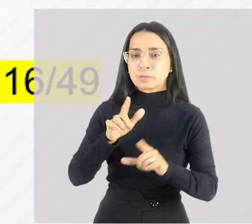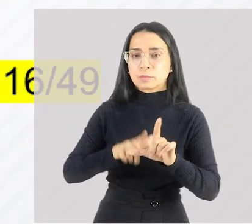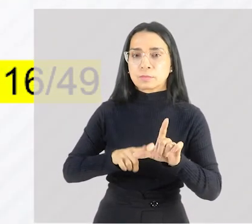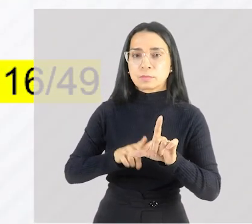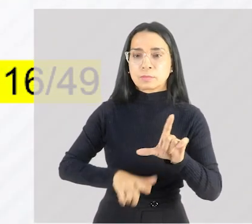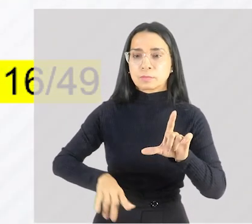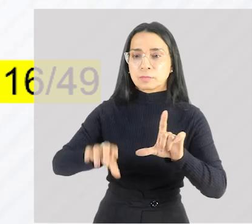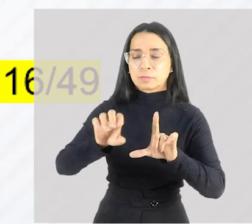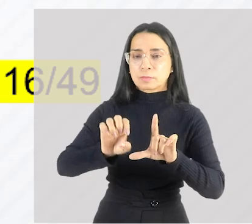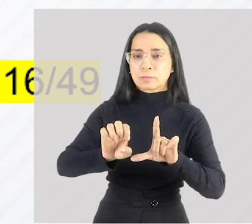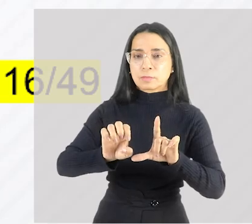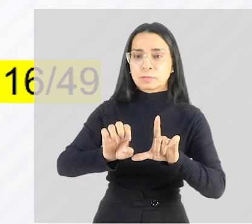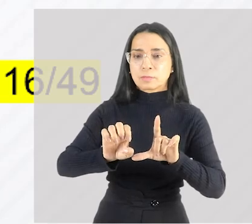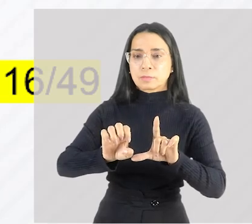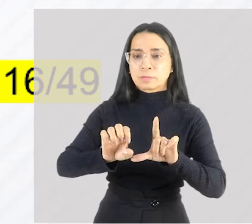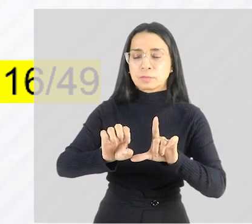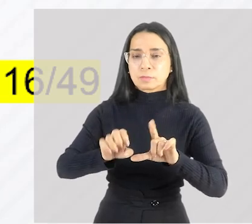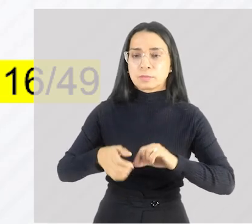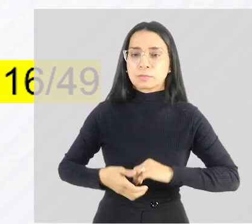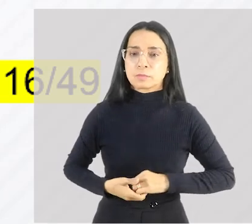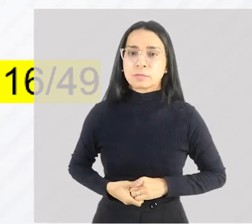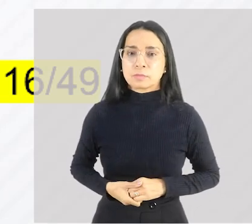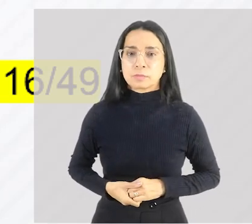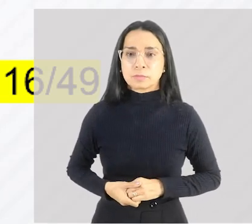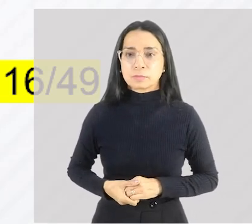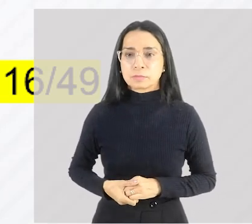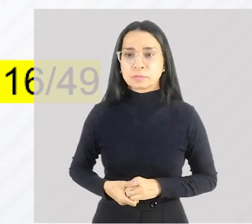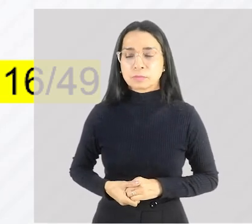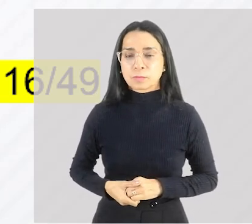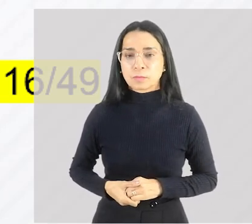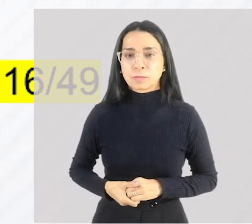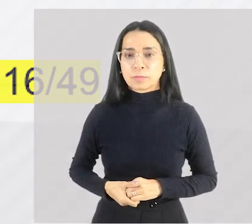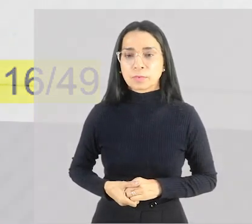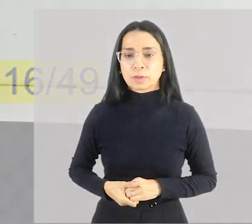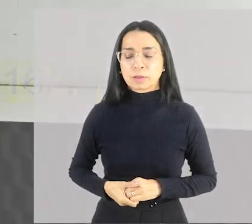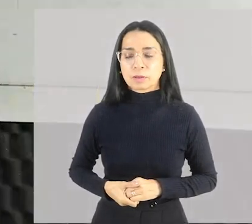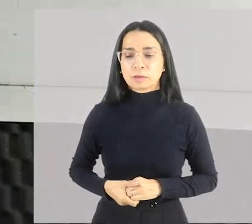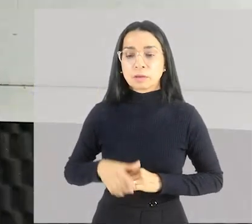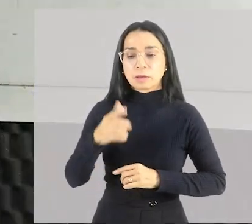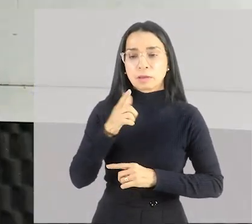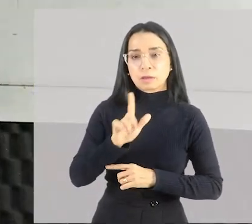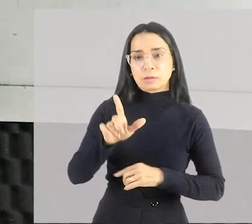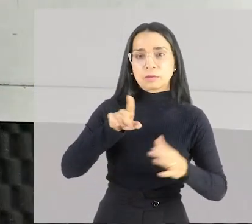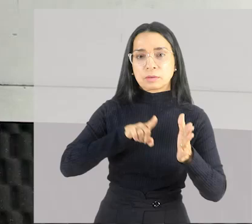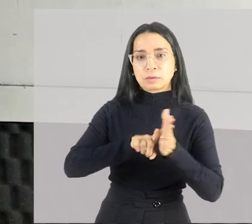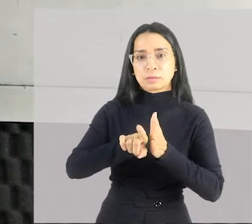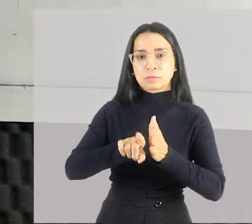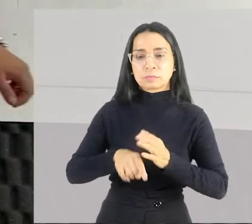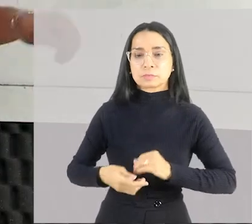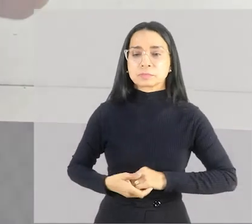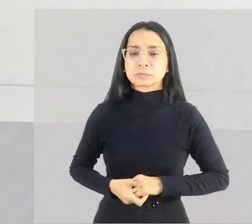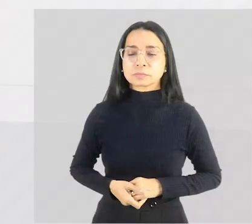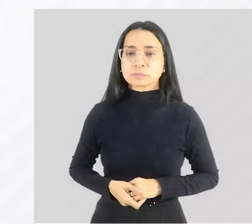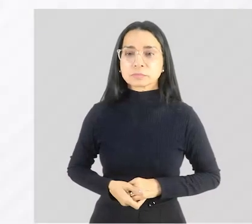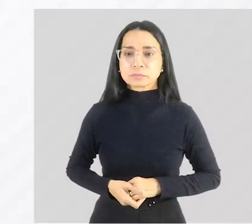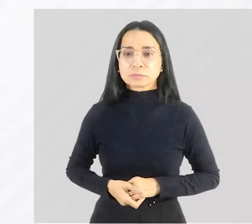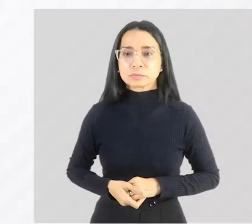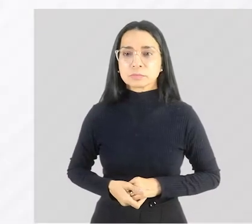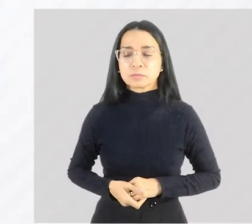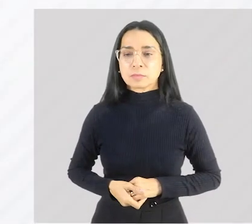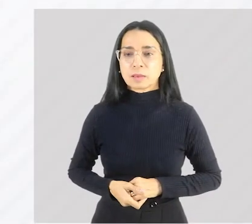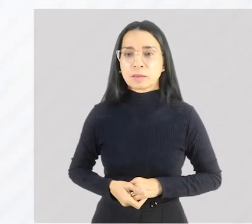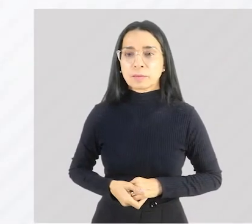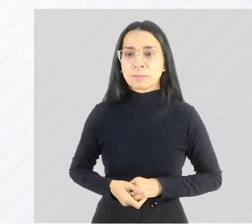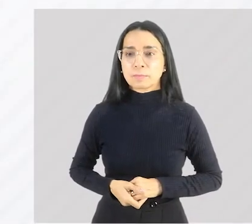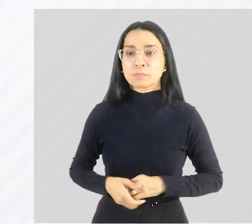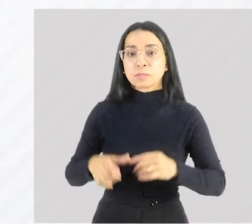correta letra e de escola beleza vamos prxima Quest